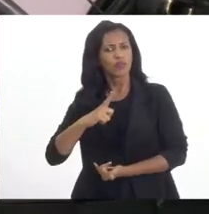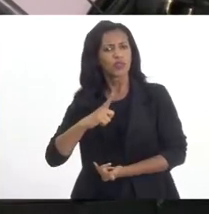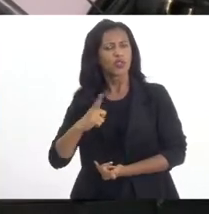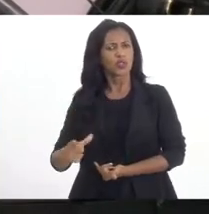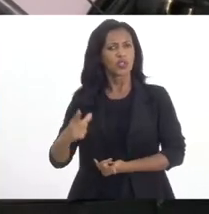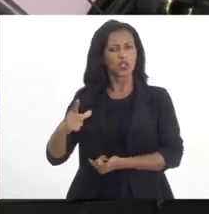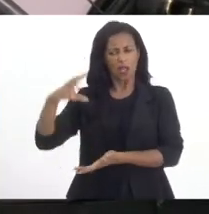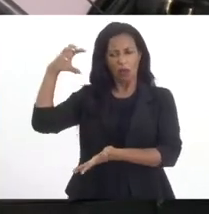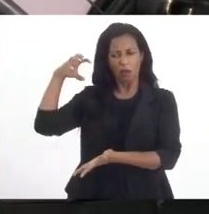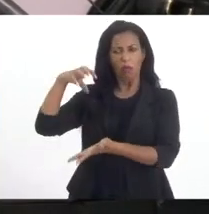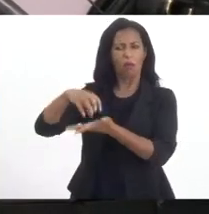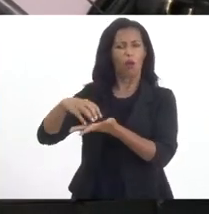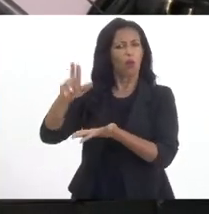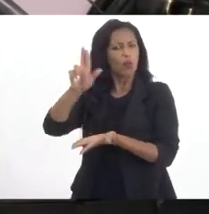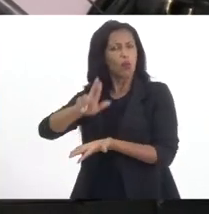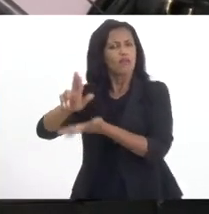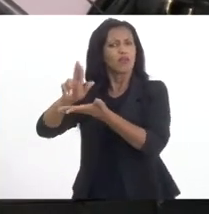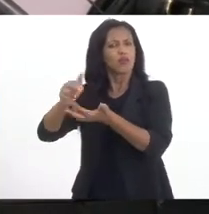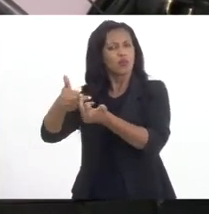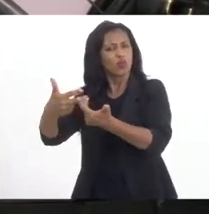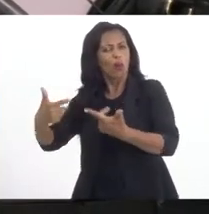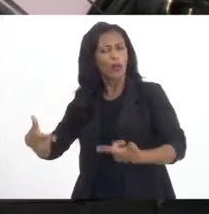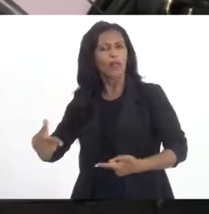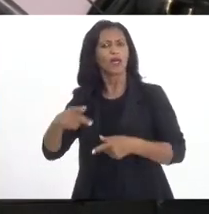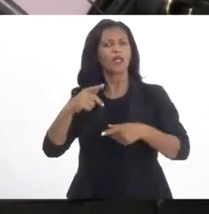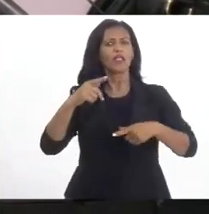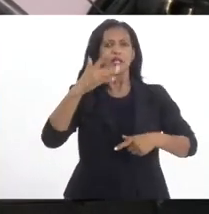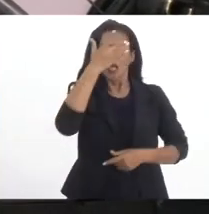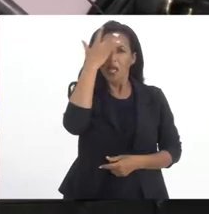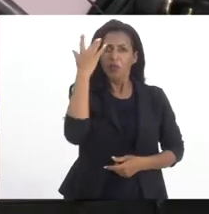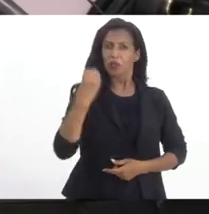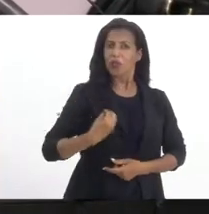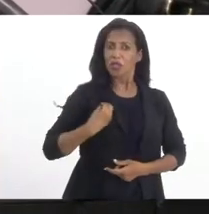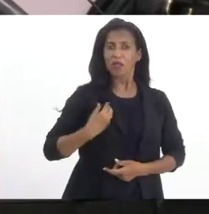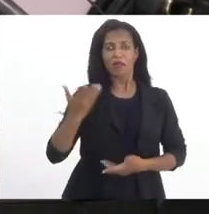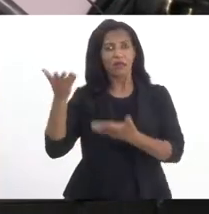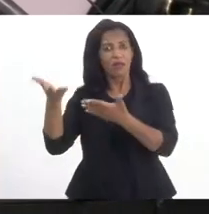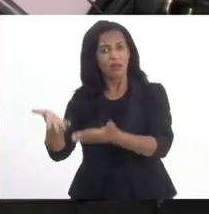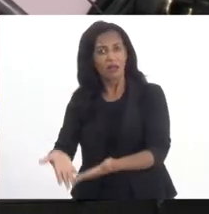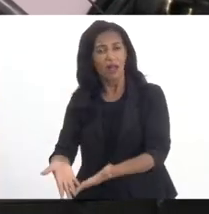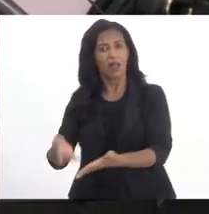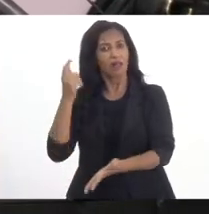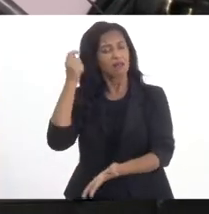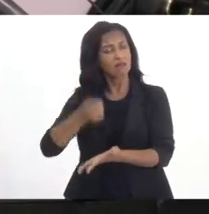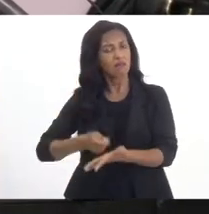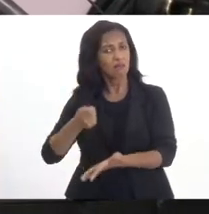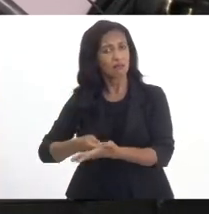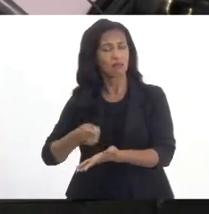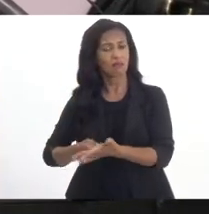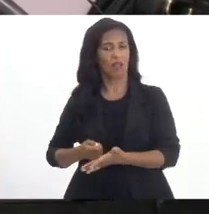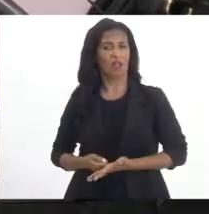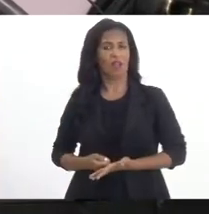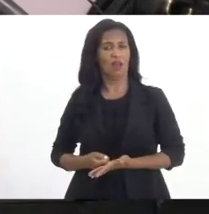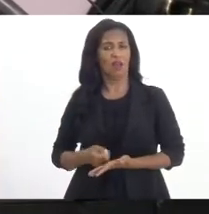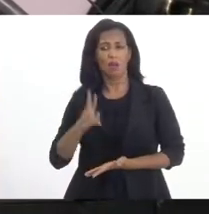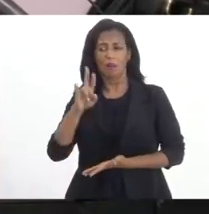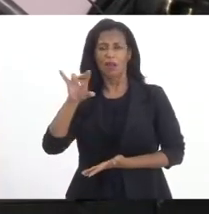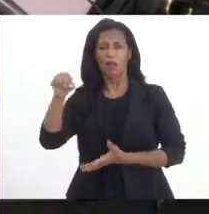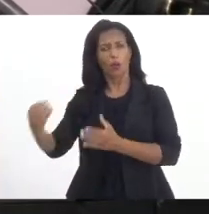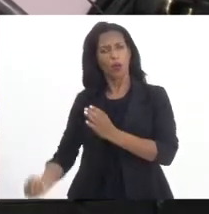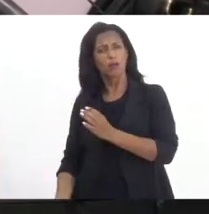uma universidade pública de qualidade, são aquelas pessoas que moram na região e que lutaram para que a UESO pudesse